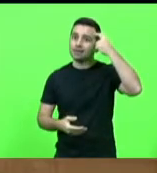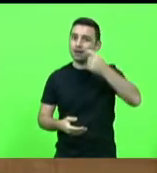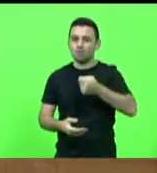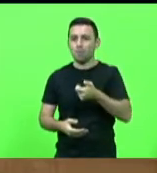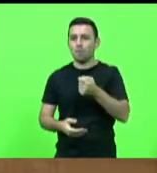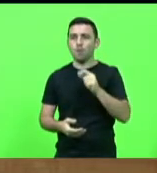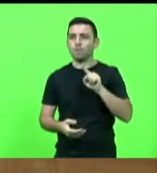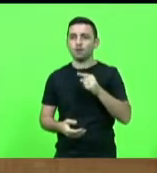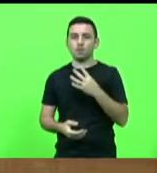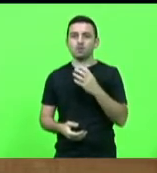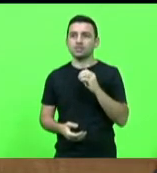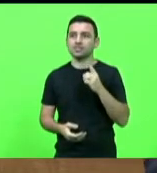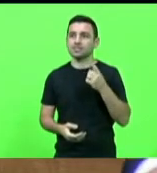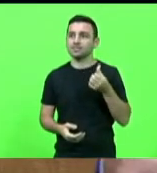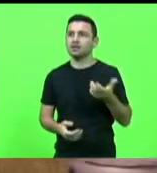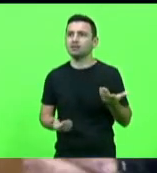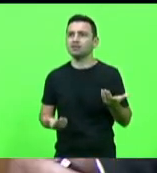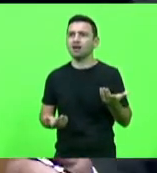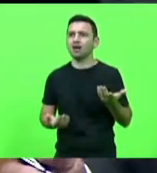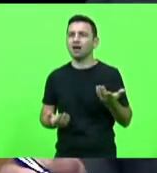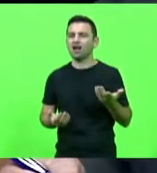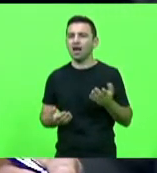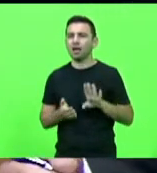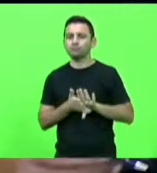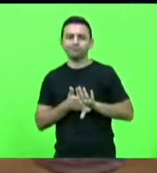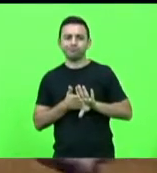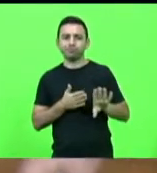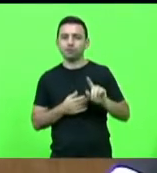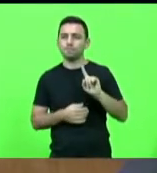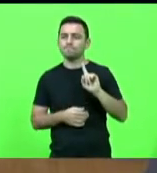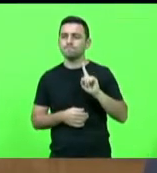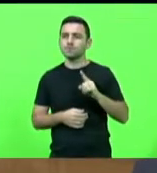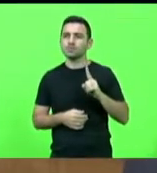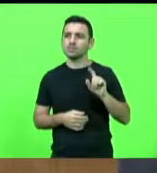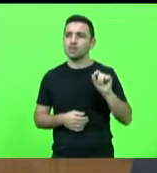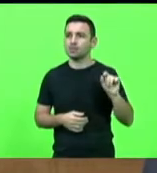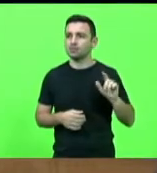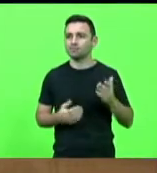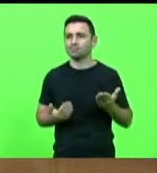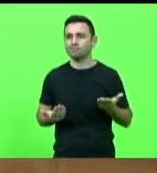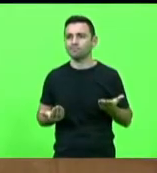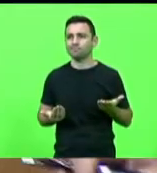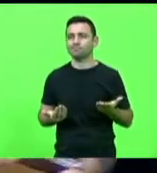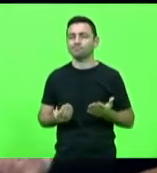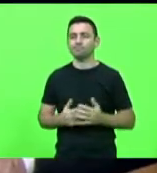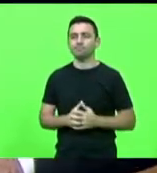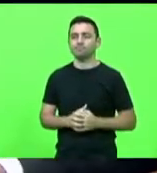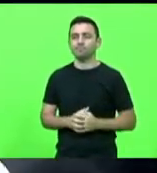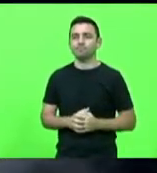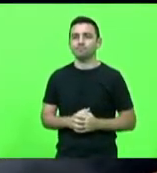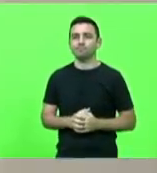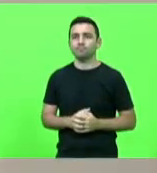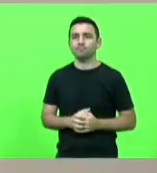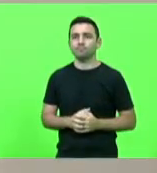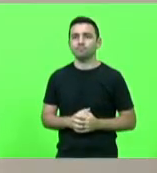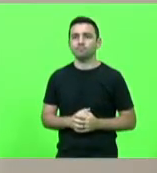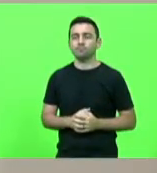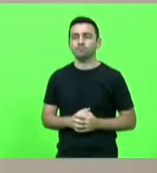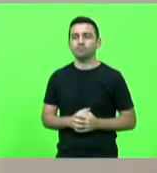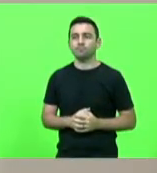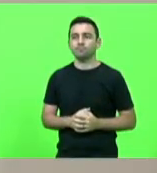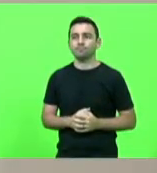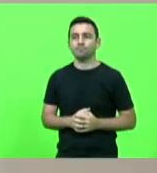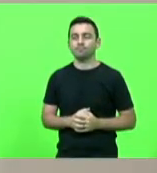também acho pouco, aí deixo 1.100. Só isso, senhor presidente. Obrigado, presidente. Obrigado, deputado Sareto. Eu peço,